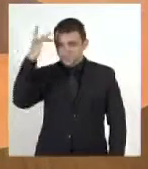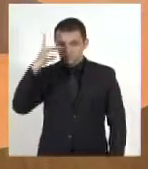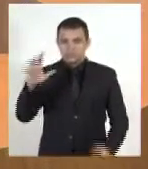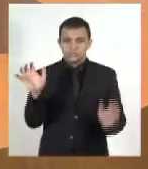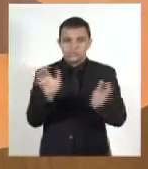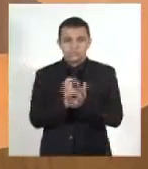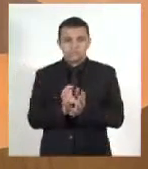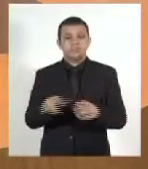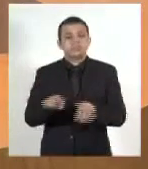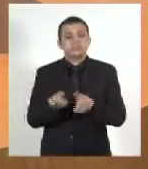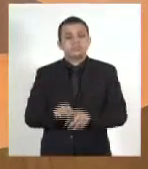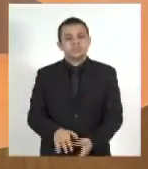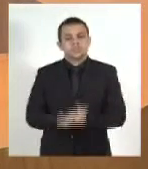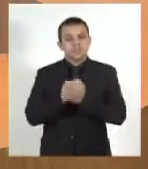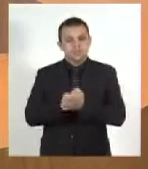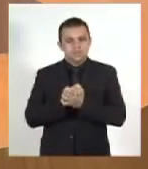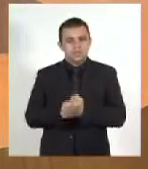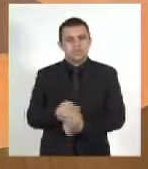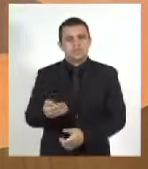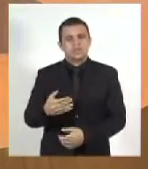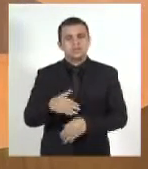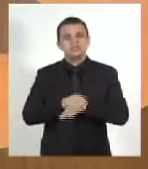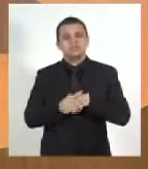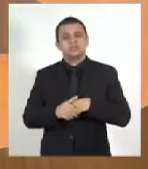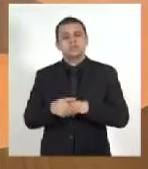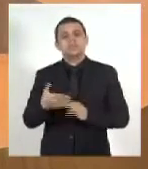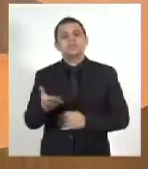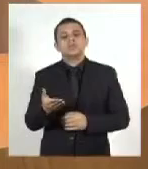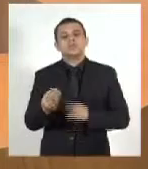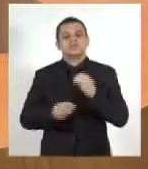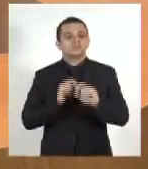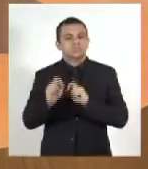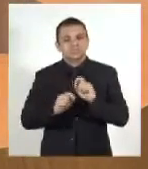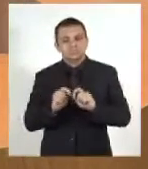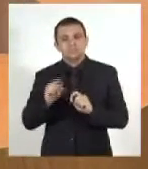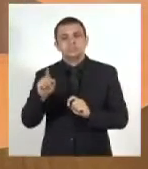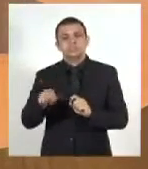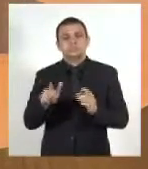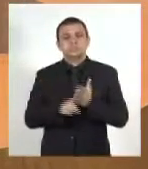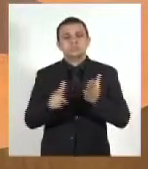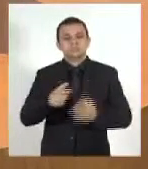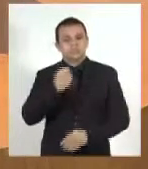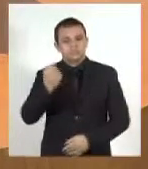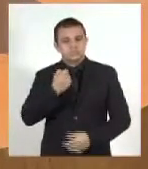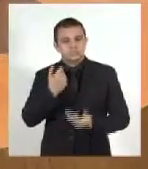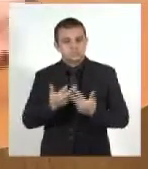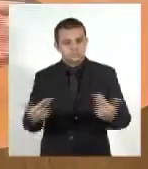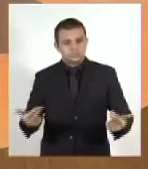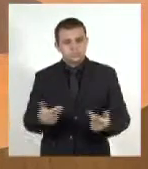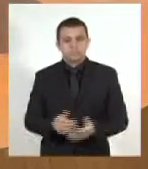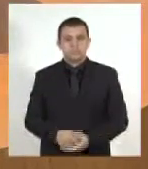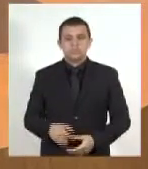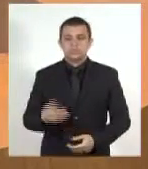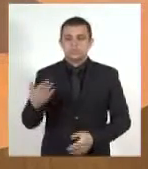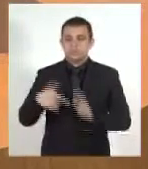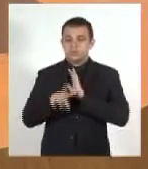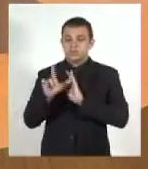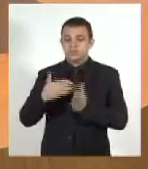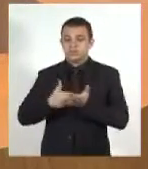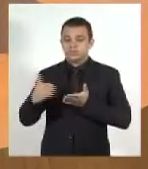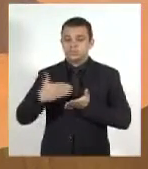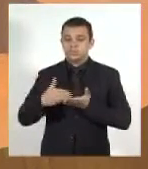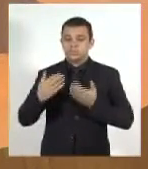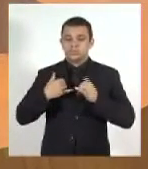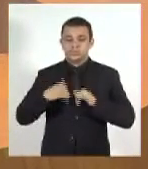também de forma carinhosa, de forma especial, a imprensa, como falei no início da saudação, que acompanha os nossos trabalhos na